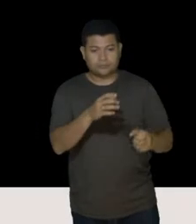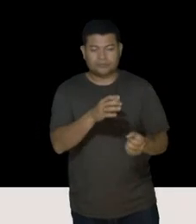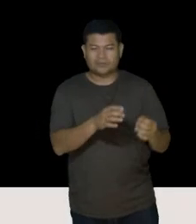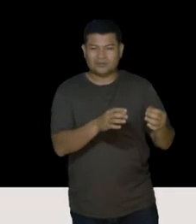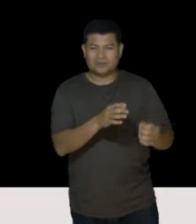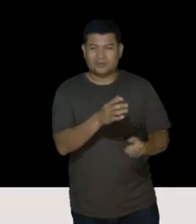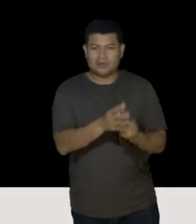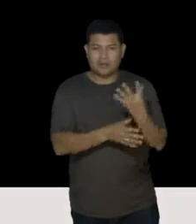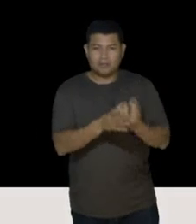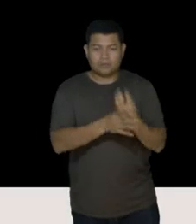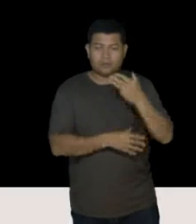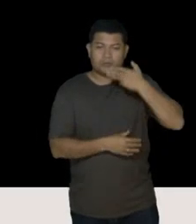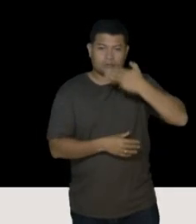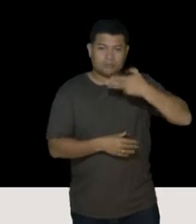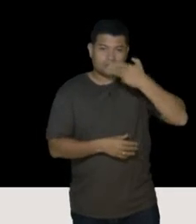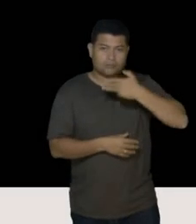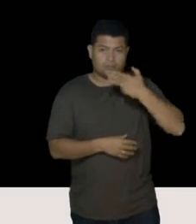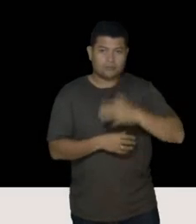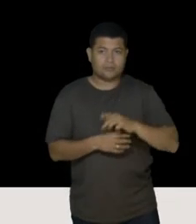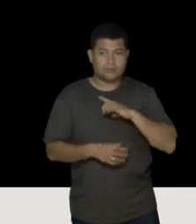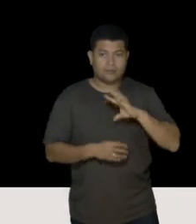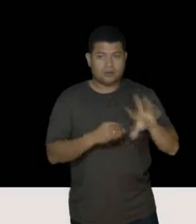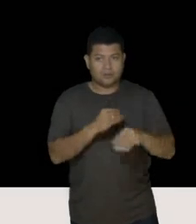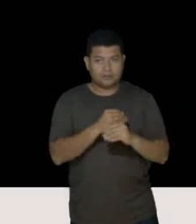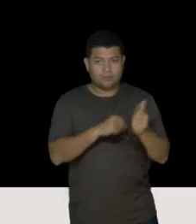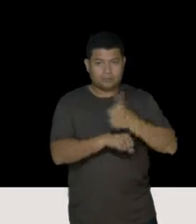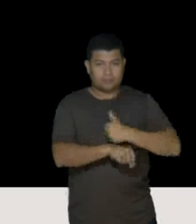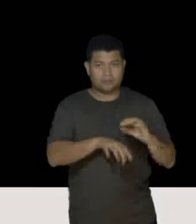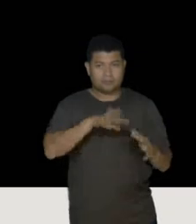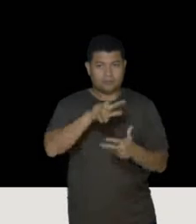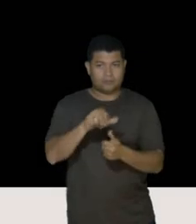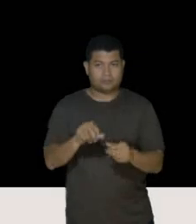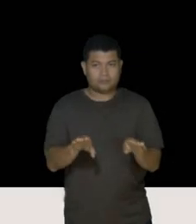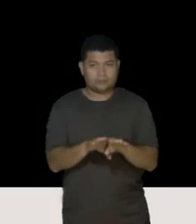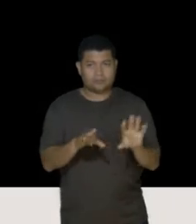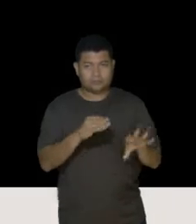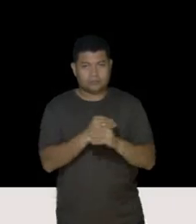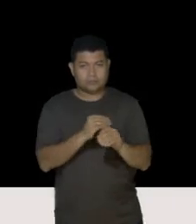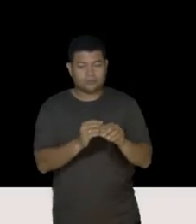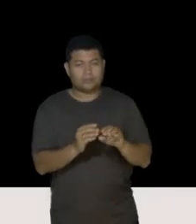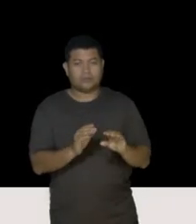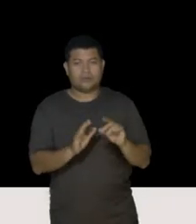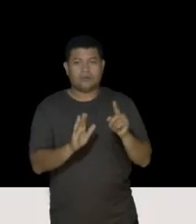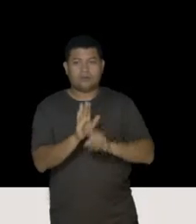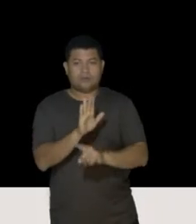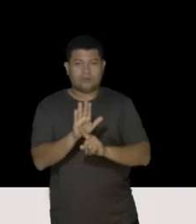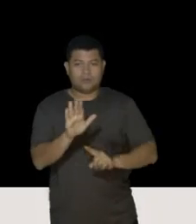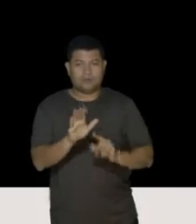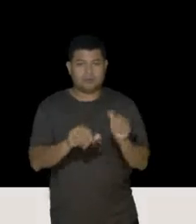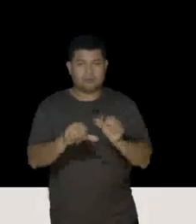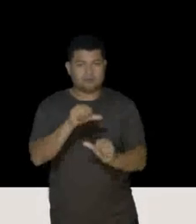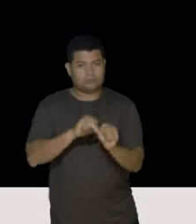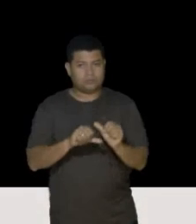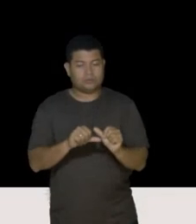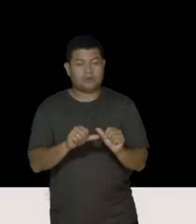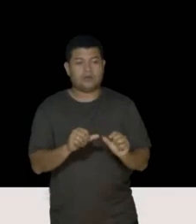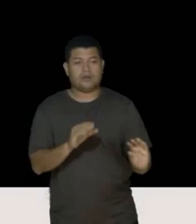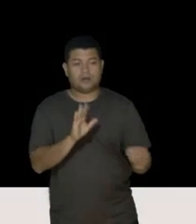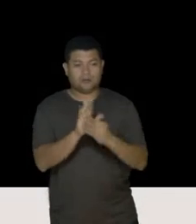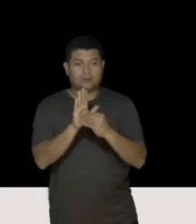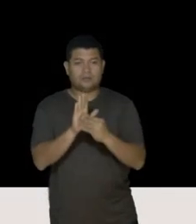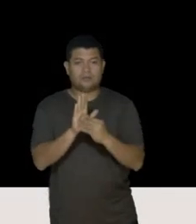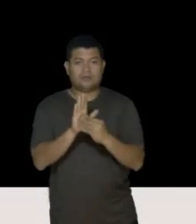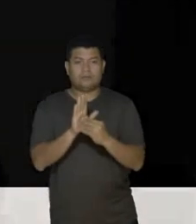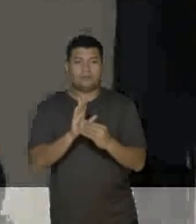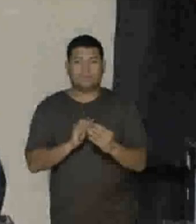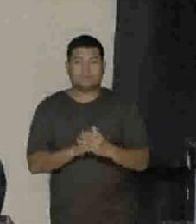de Santa Catarina. Tem emenda substitutiva global, tem uma subemenda supressiva, modificativa e uma aditiva,